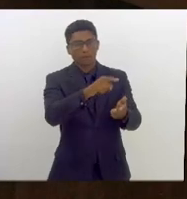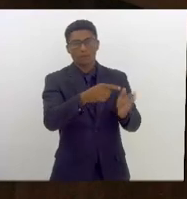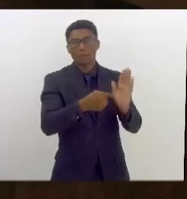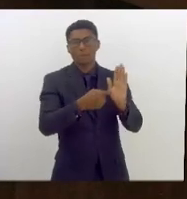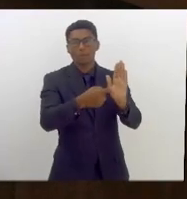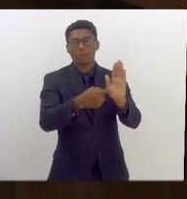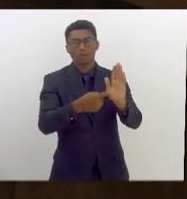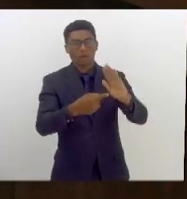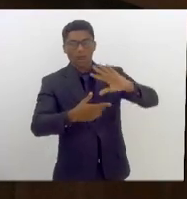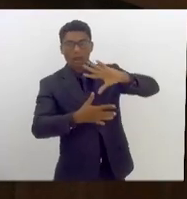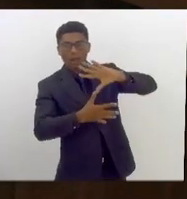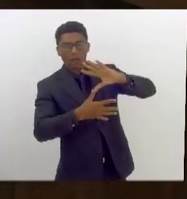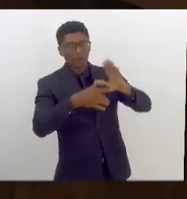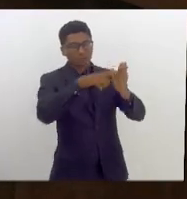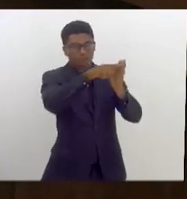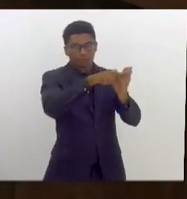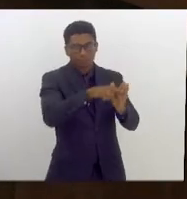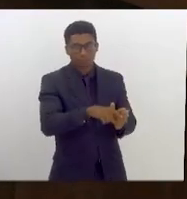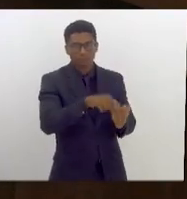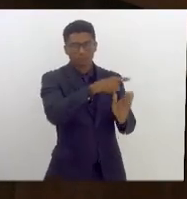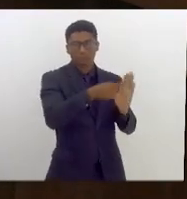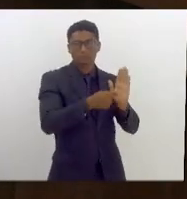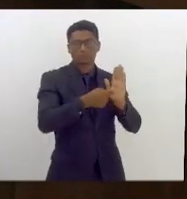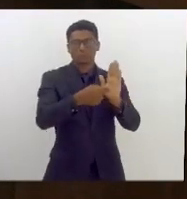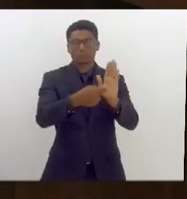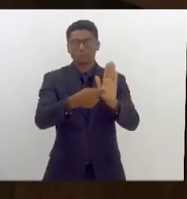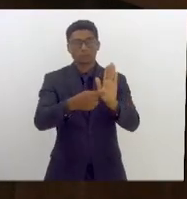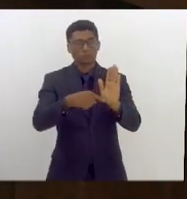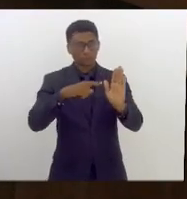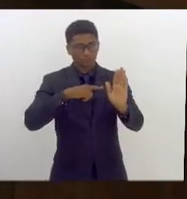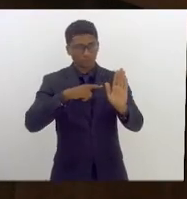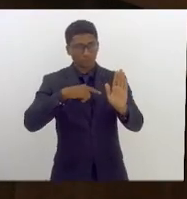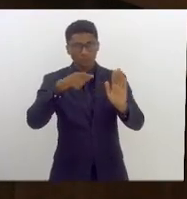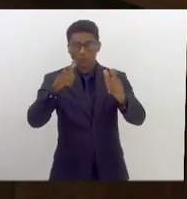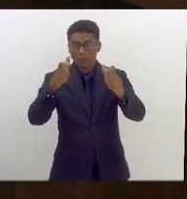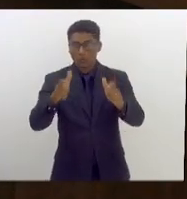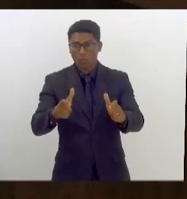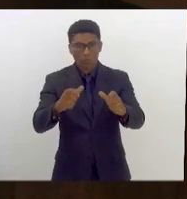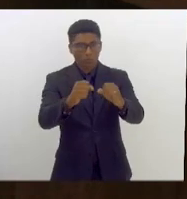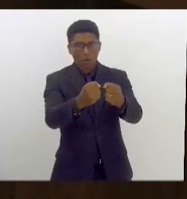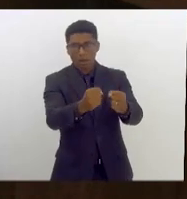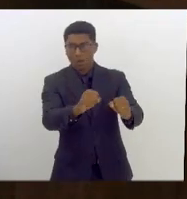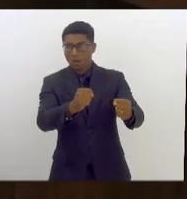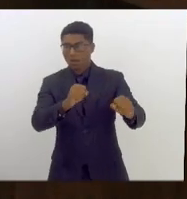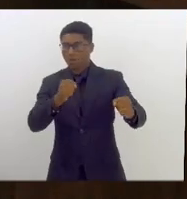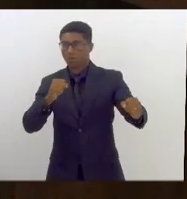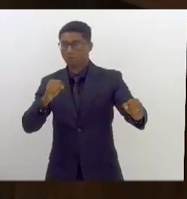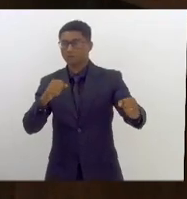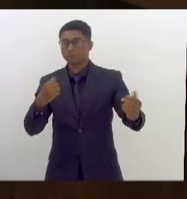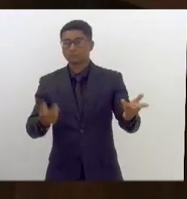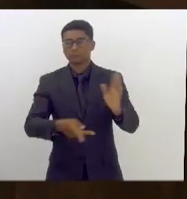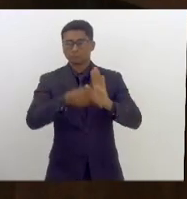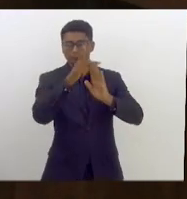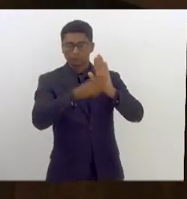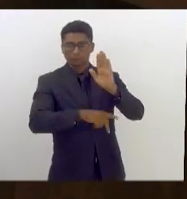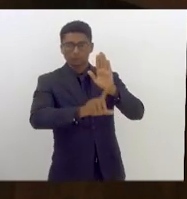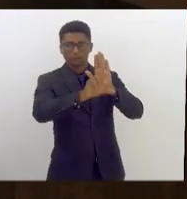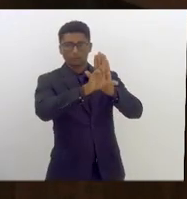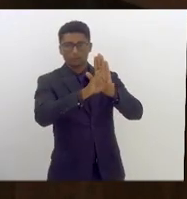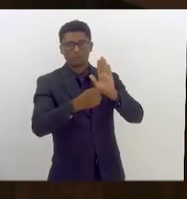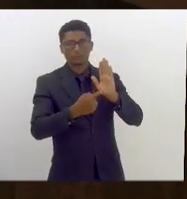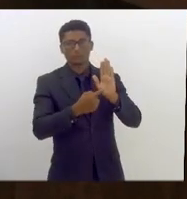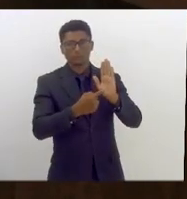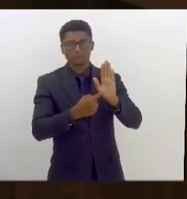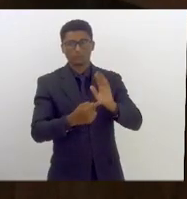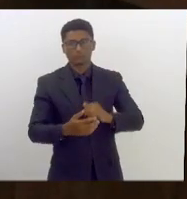detalhamento das dimensões continentais desse ambiente, desse espaço. E esse projeto, deputado Samuel, deputado